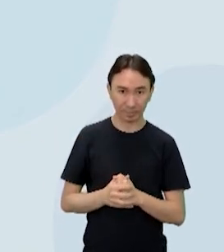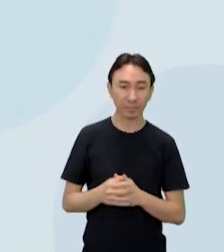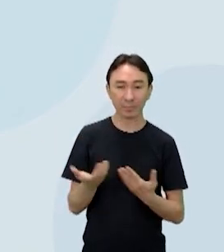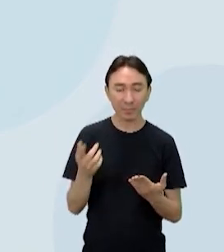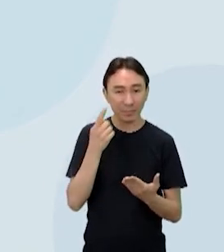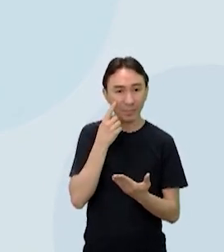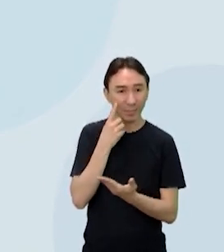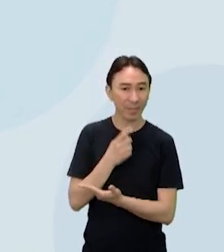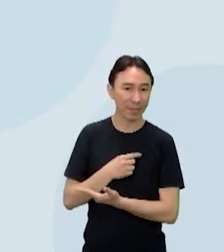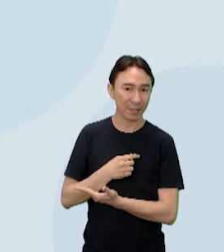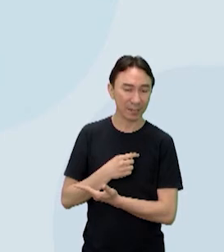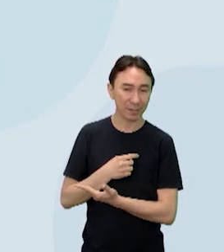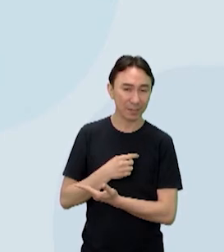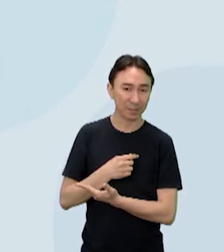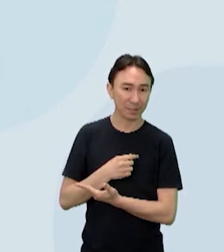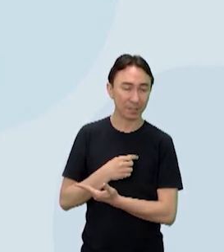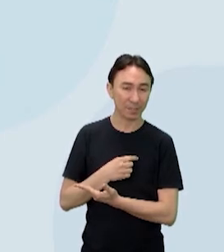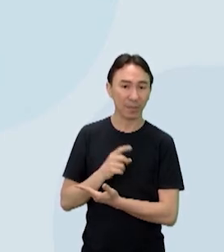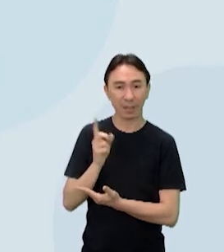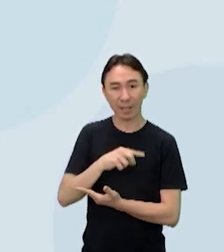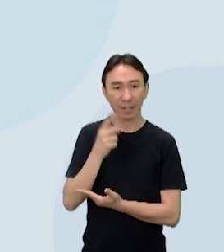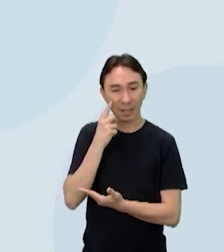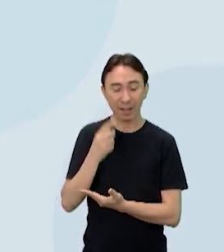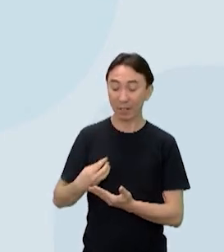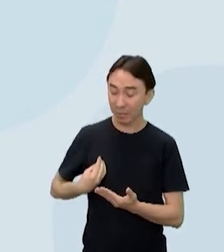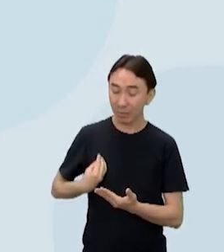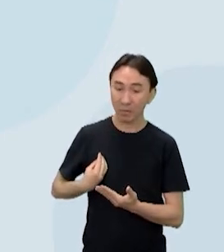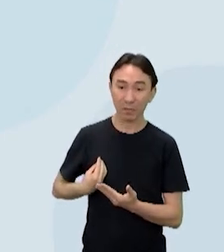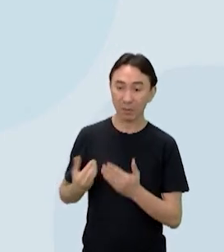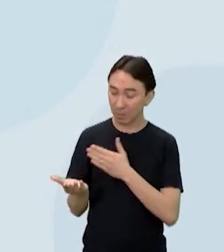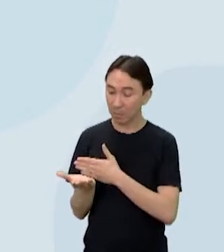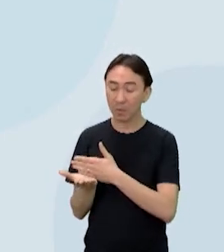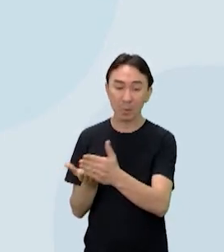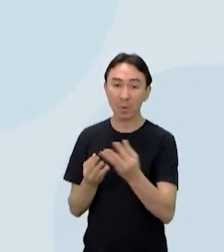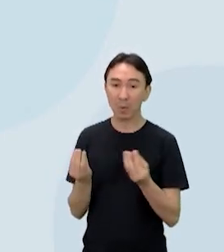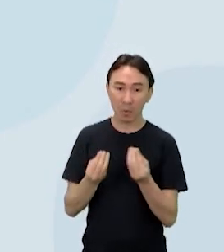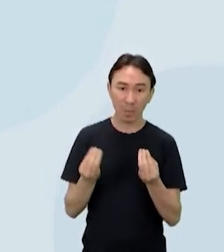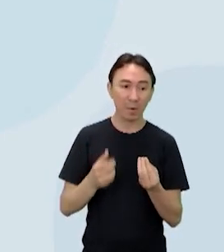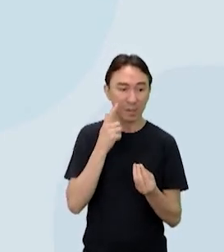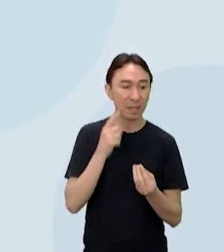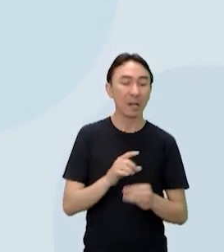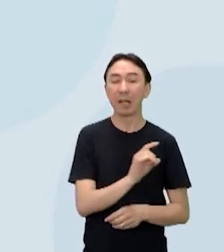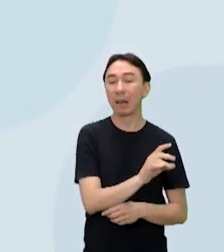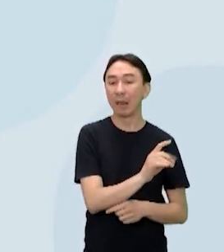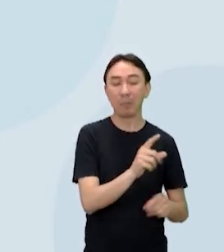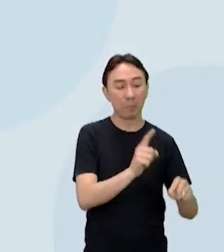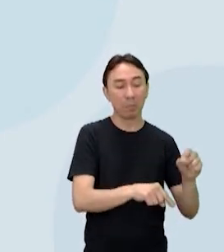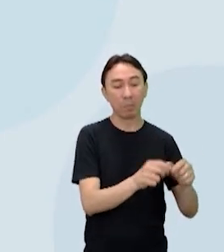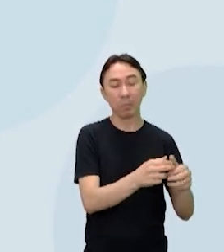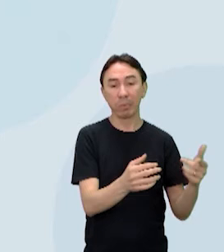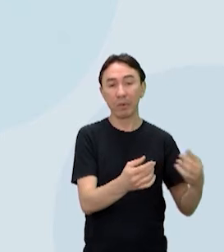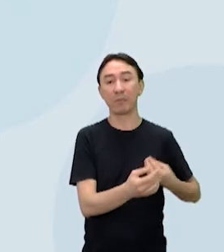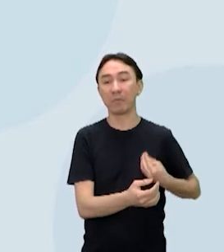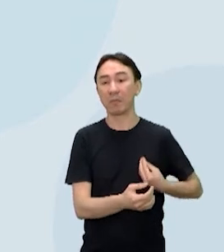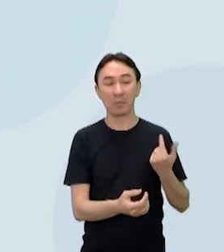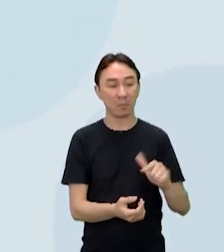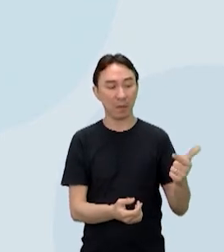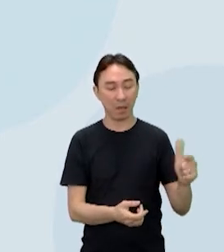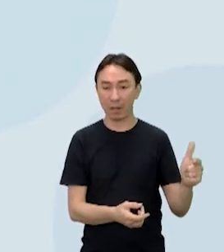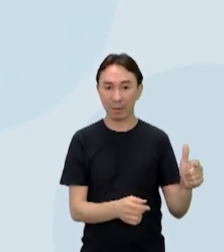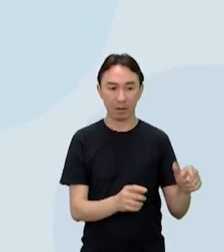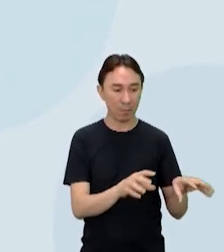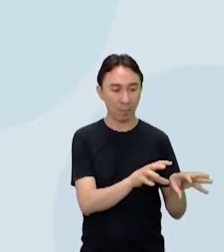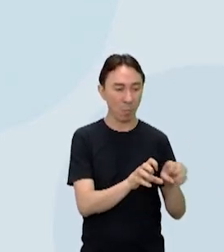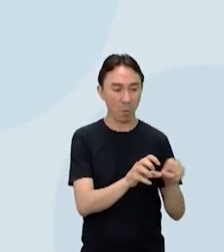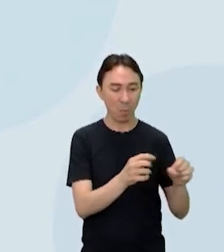no comportamento físico-químico da matéria inanimada. Isso a gente precisa resgatar um pouco